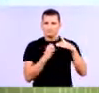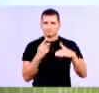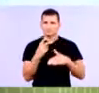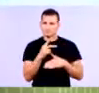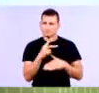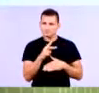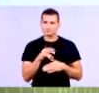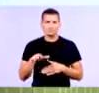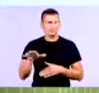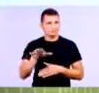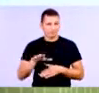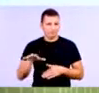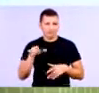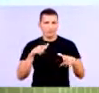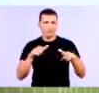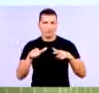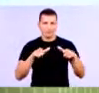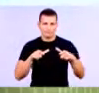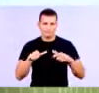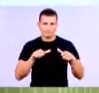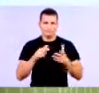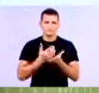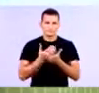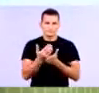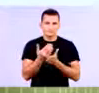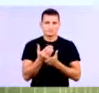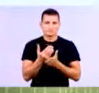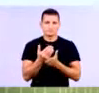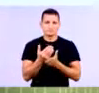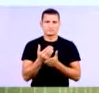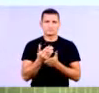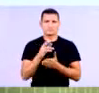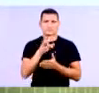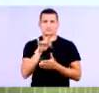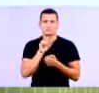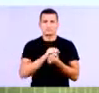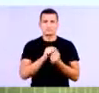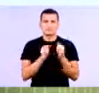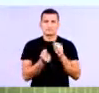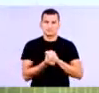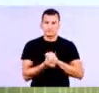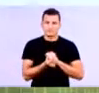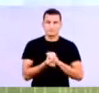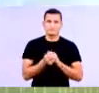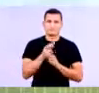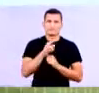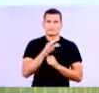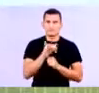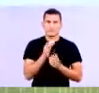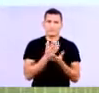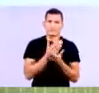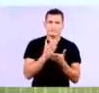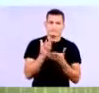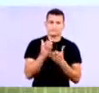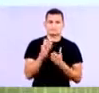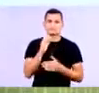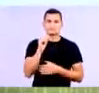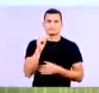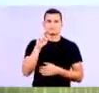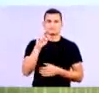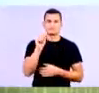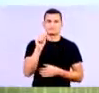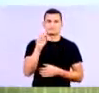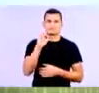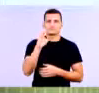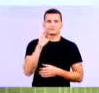de atividades, e a partir daí ele vai adaptar, ele vai adequar algumas dessas características,